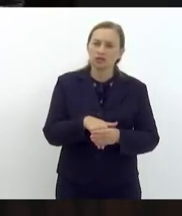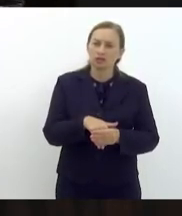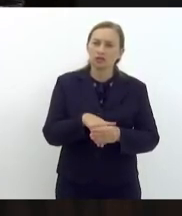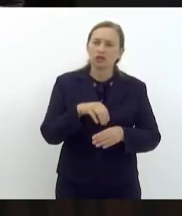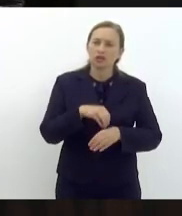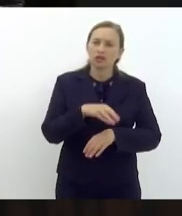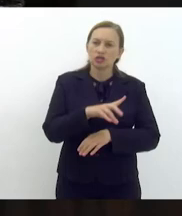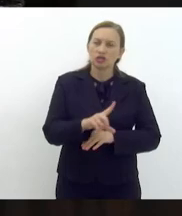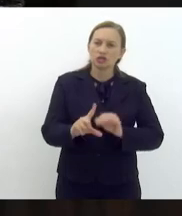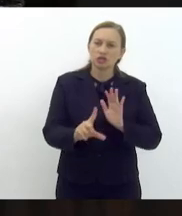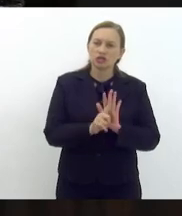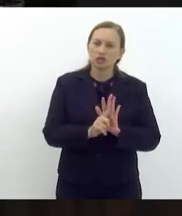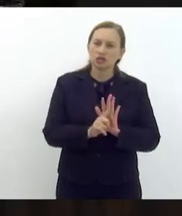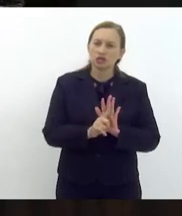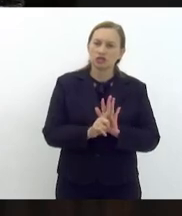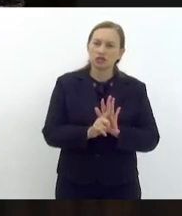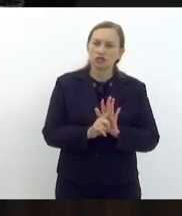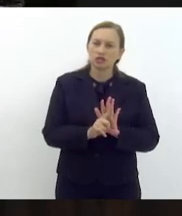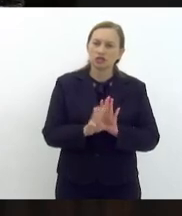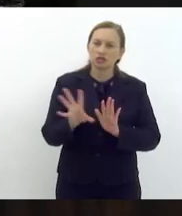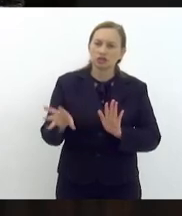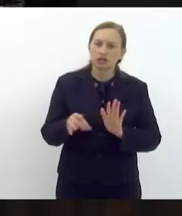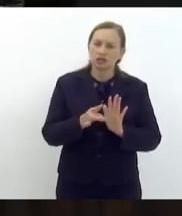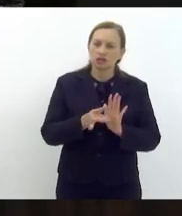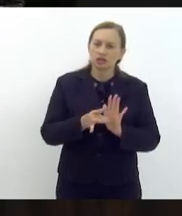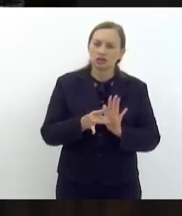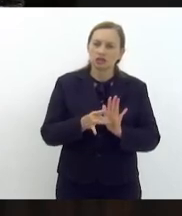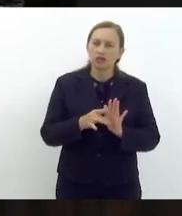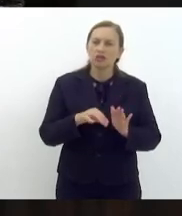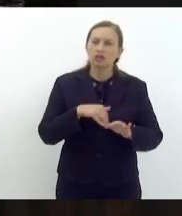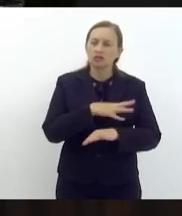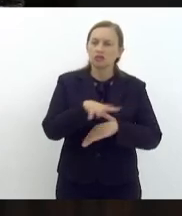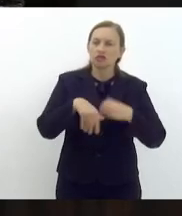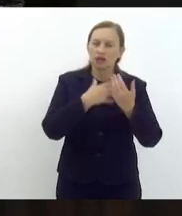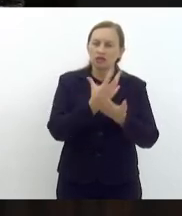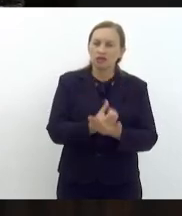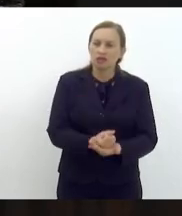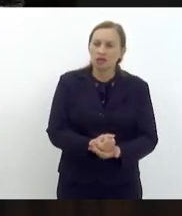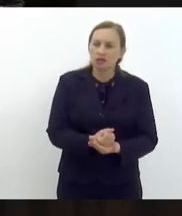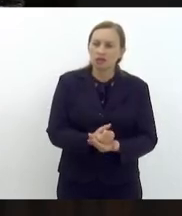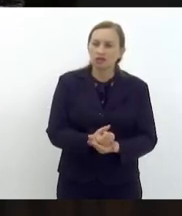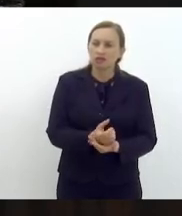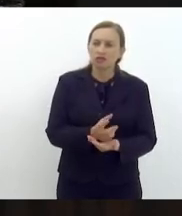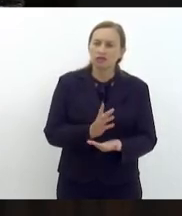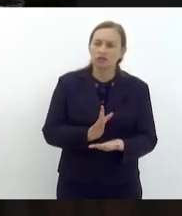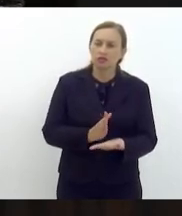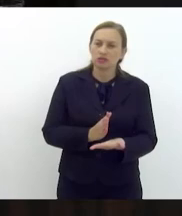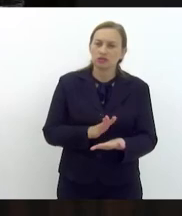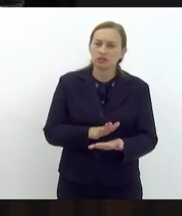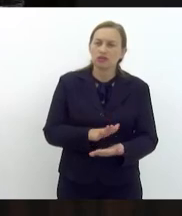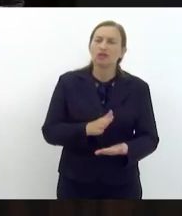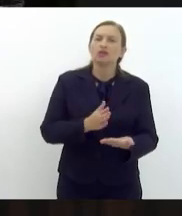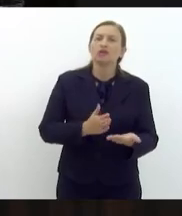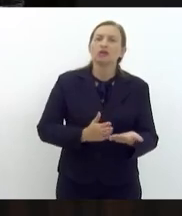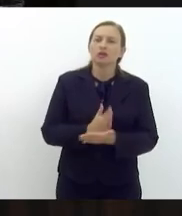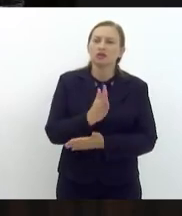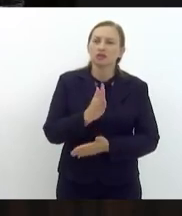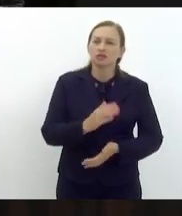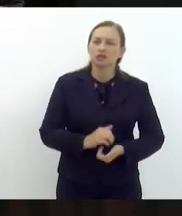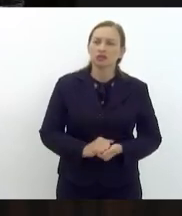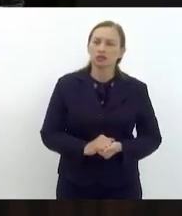indicação legislativa, assim emendado, senhores que aprovam, permaneçam como estão, aprovado.